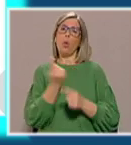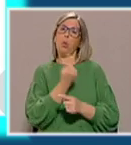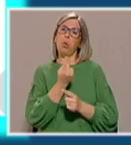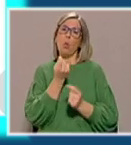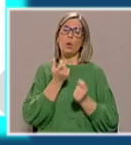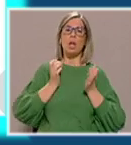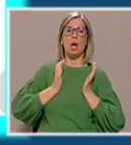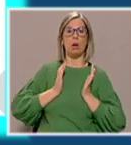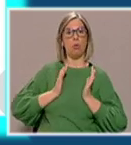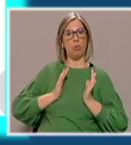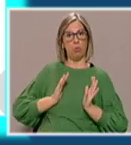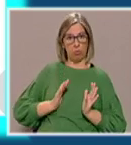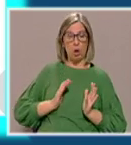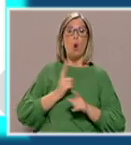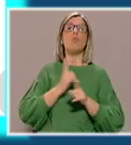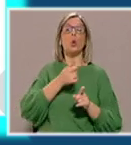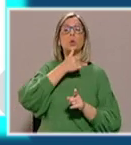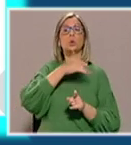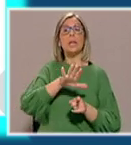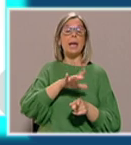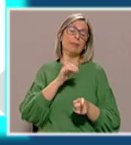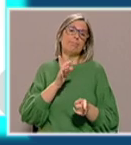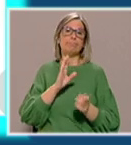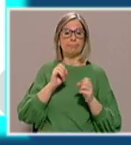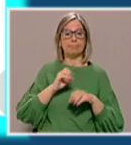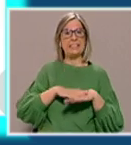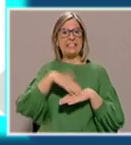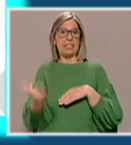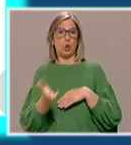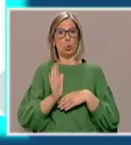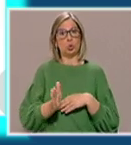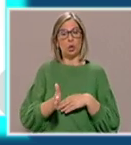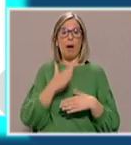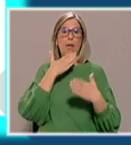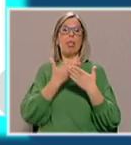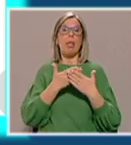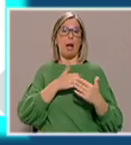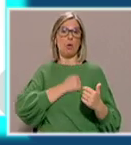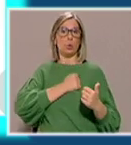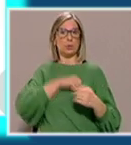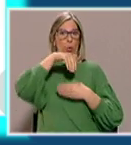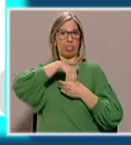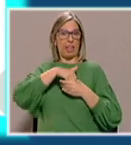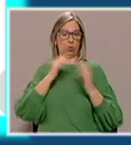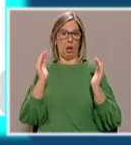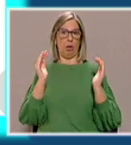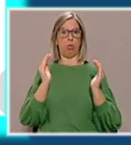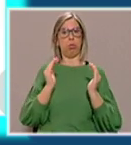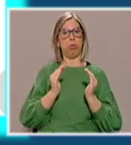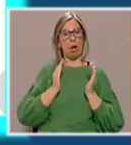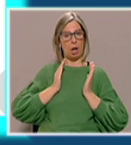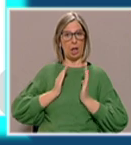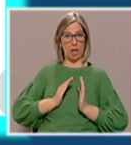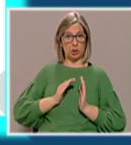de relaxamento. Porquê? Porque o sangue saiu e a pressão vai baixar, as aurículas vão voltar, isto está sempre a acontecer,